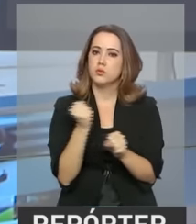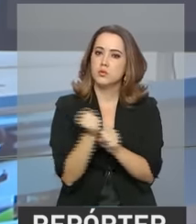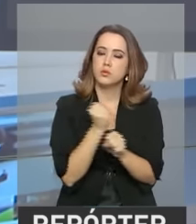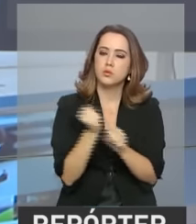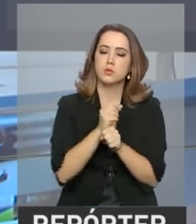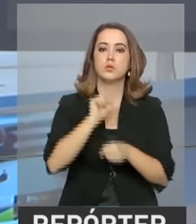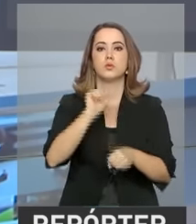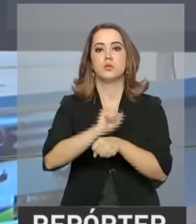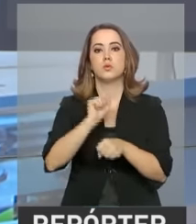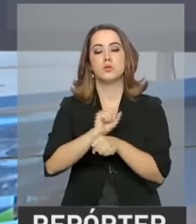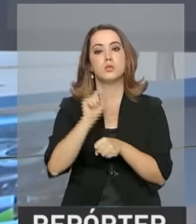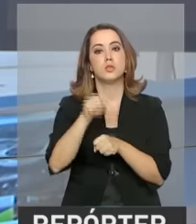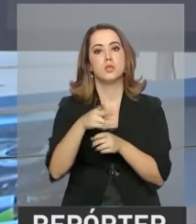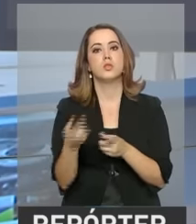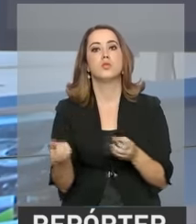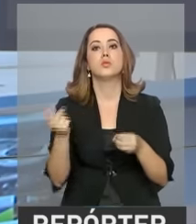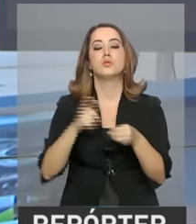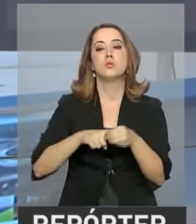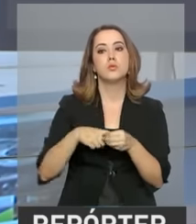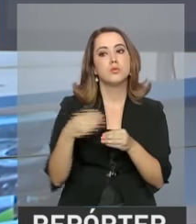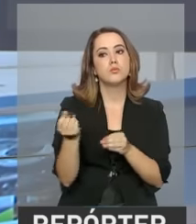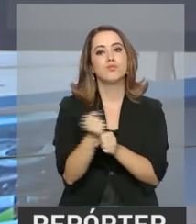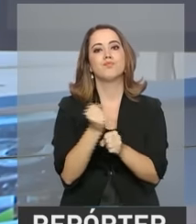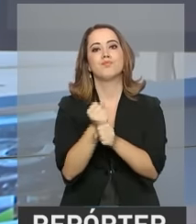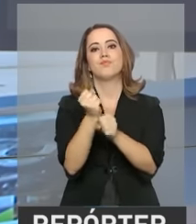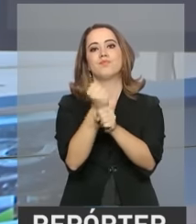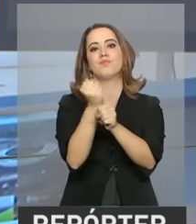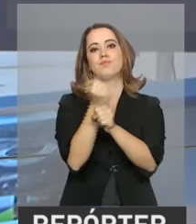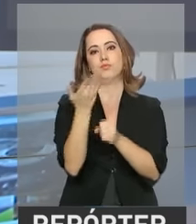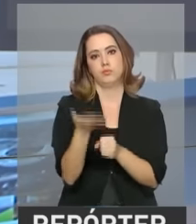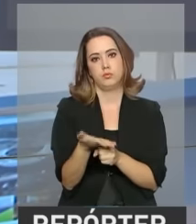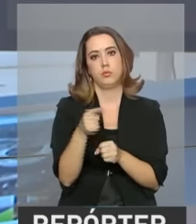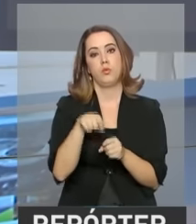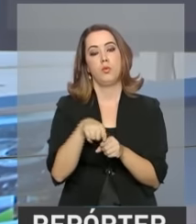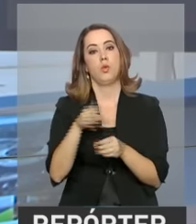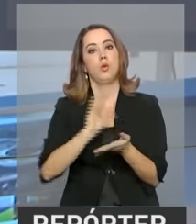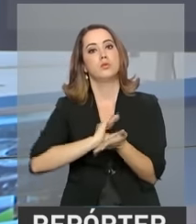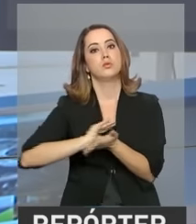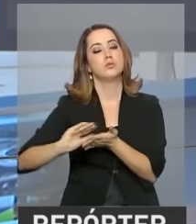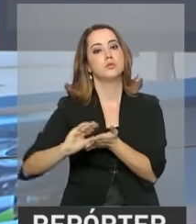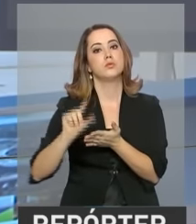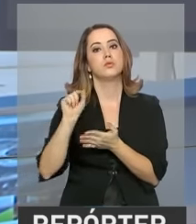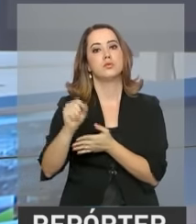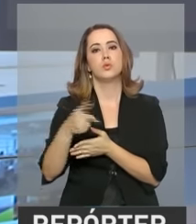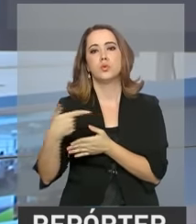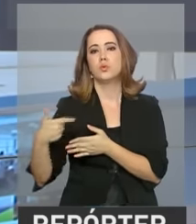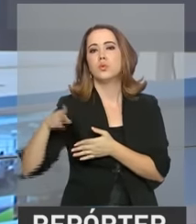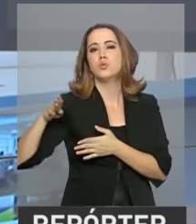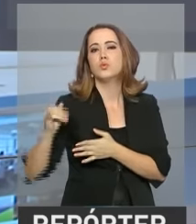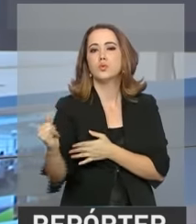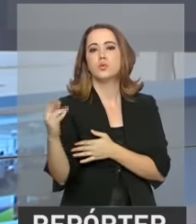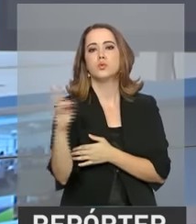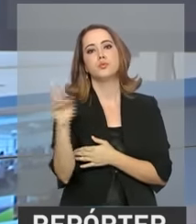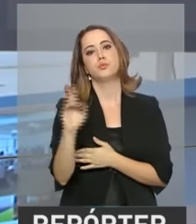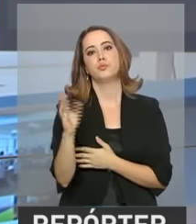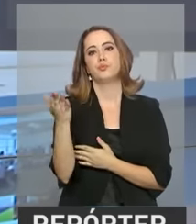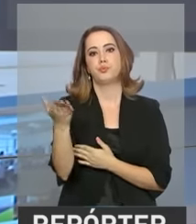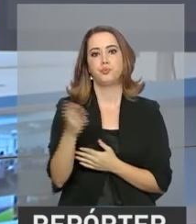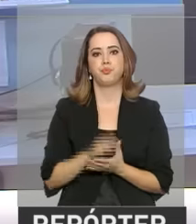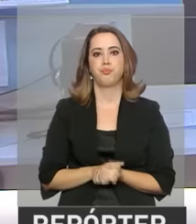e urbanização, além da conclusão de 400 creches. O orçamento para o término das obras é de mais de 2 bilhões de